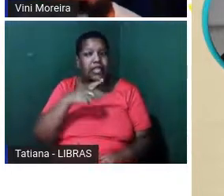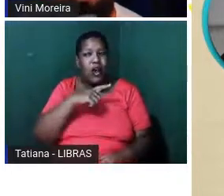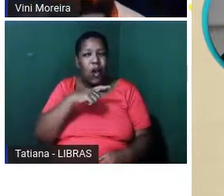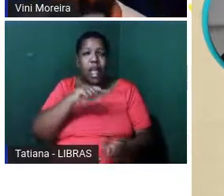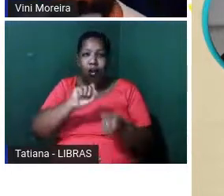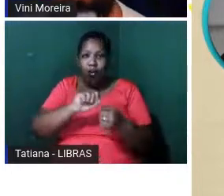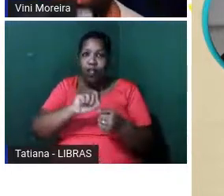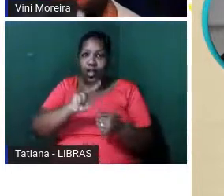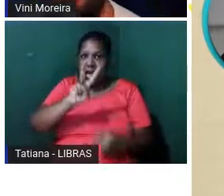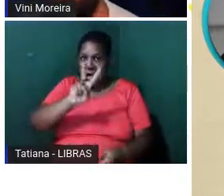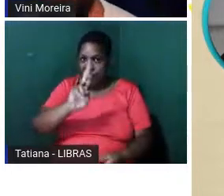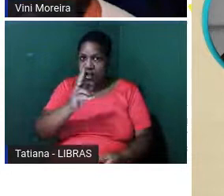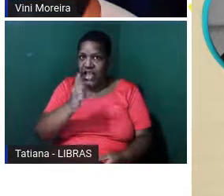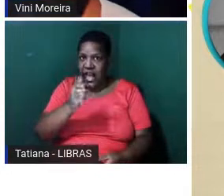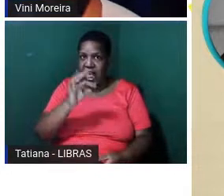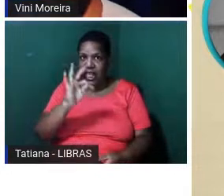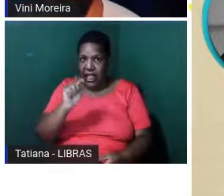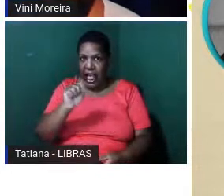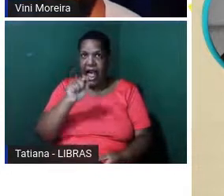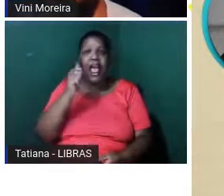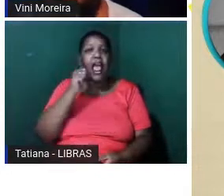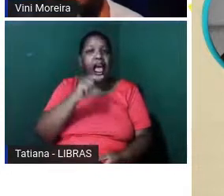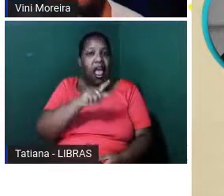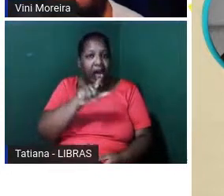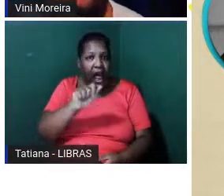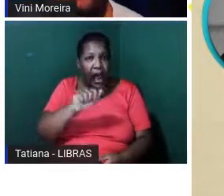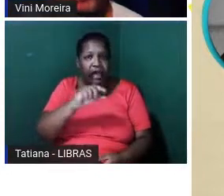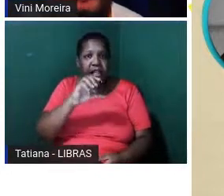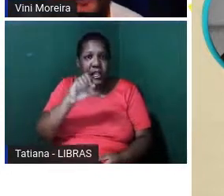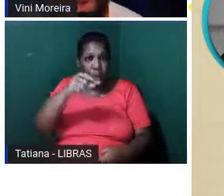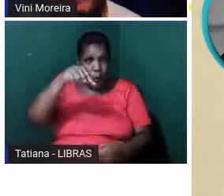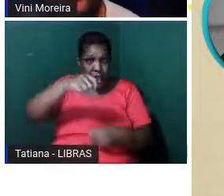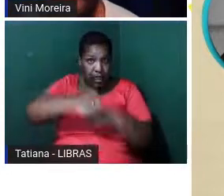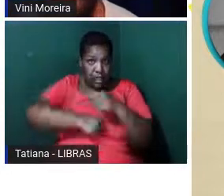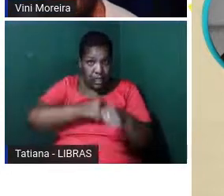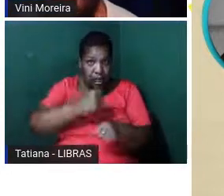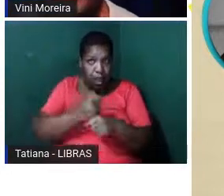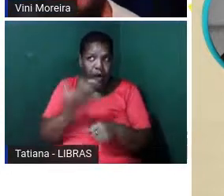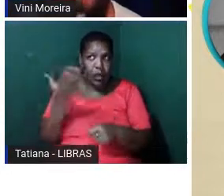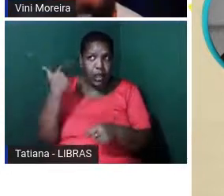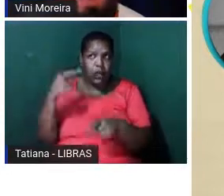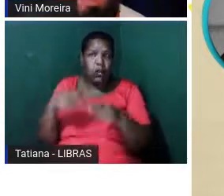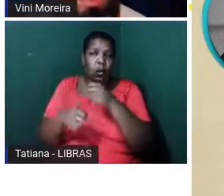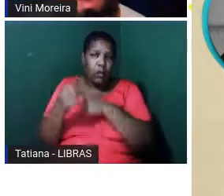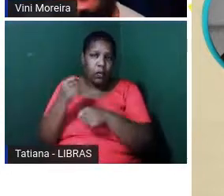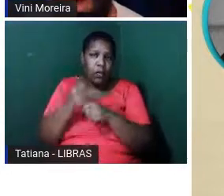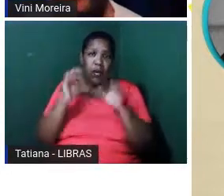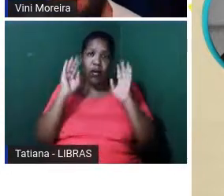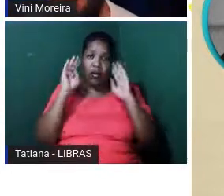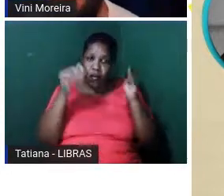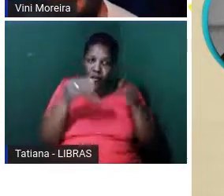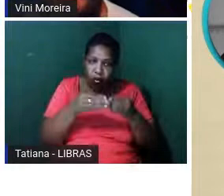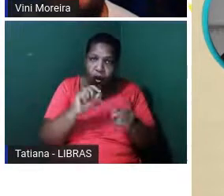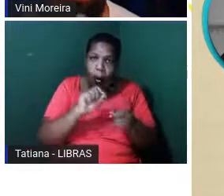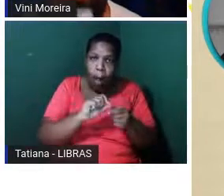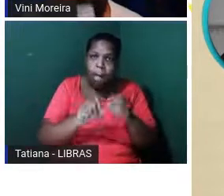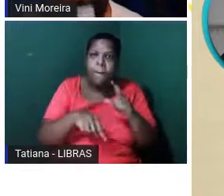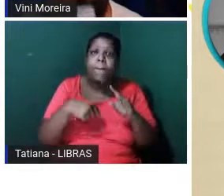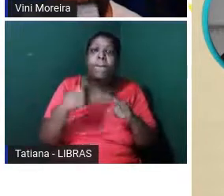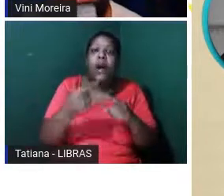Ação desse ano e do ano passado é eu tô eu tenho também trabalhos focados em pós-produção e